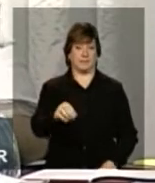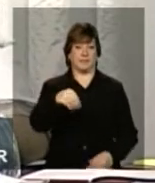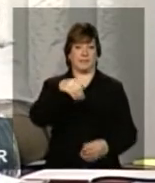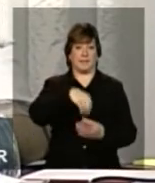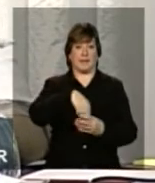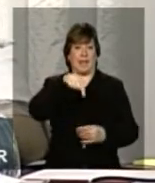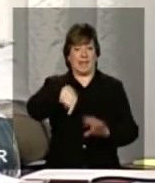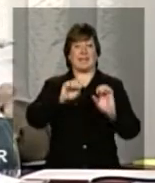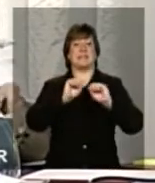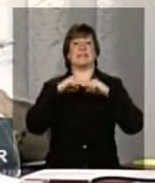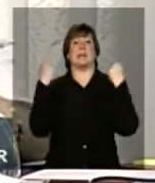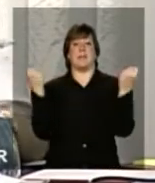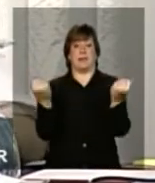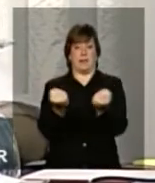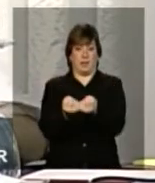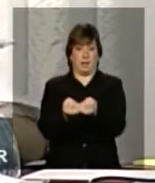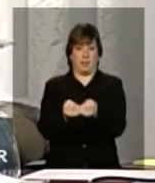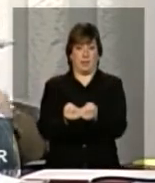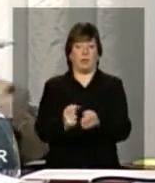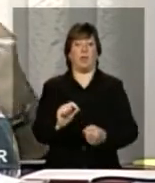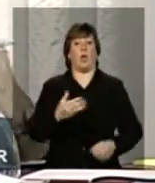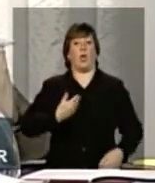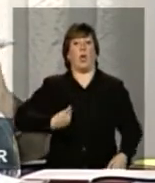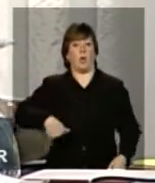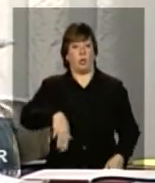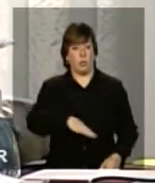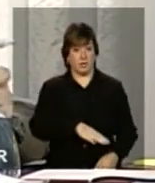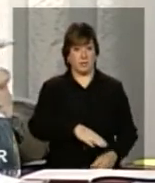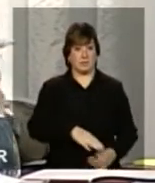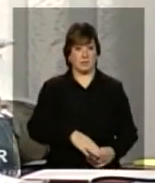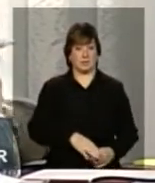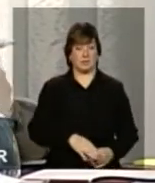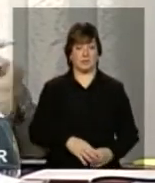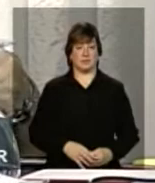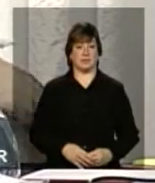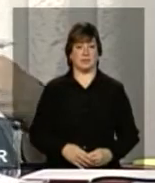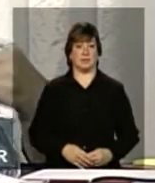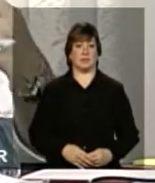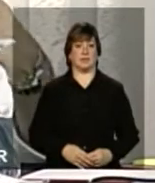neste seminário, e nós,